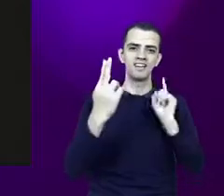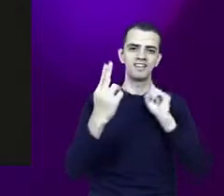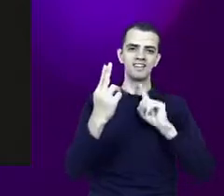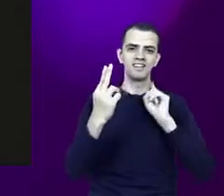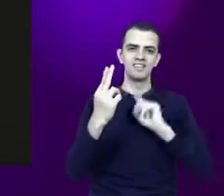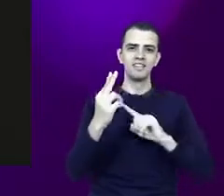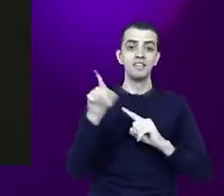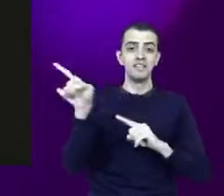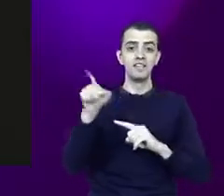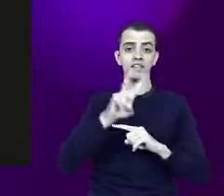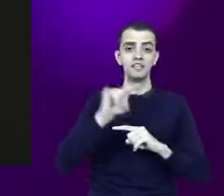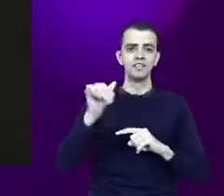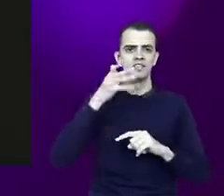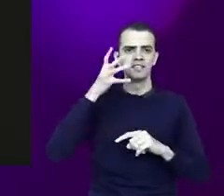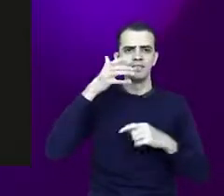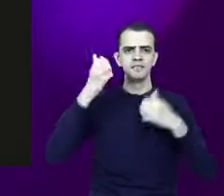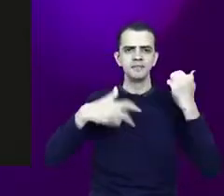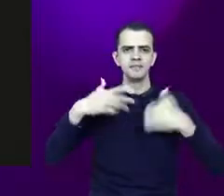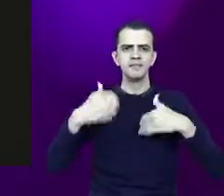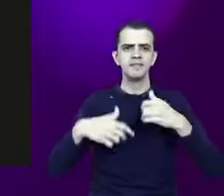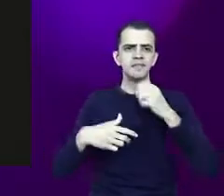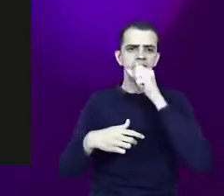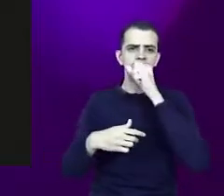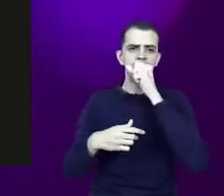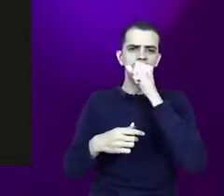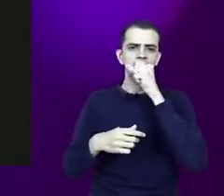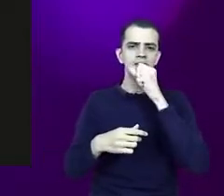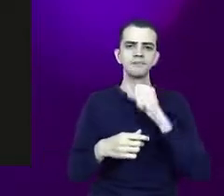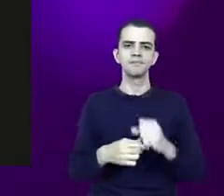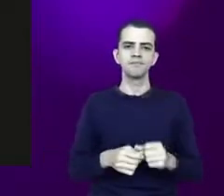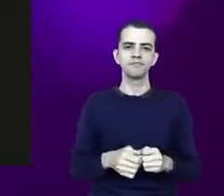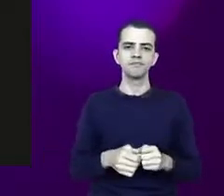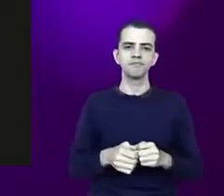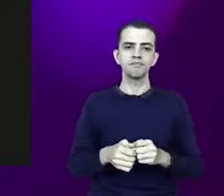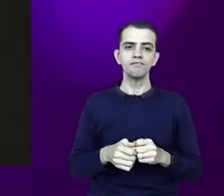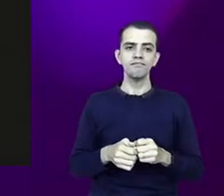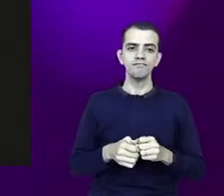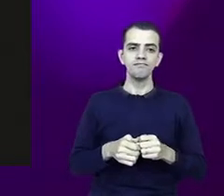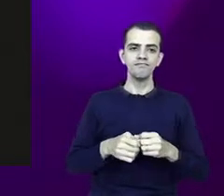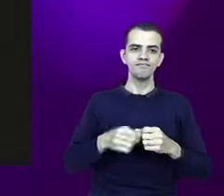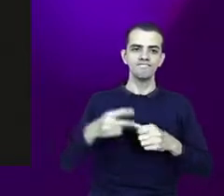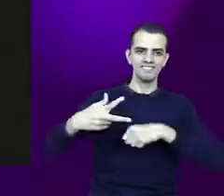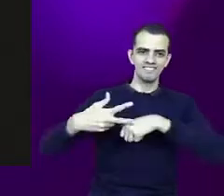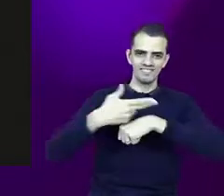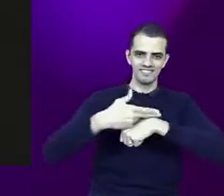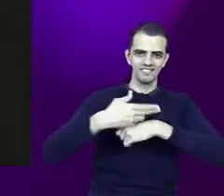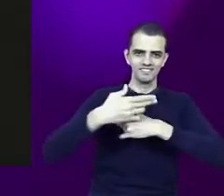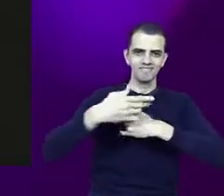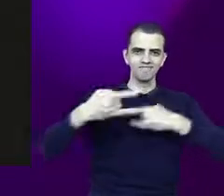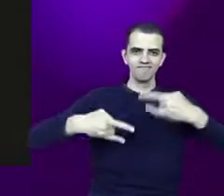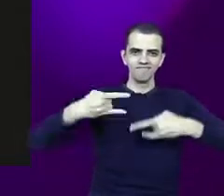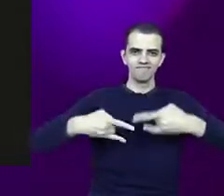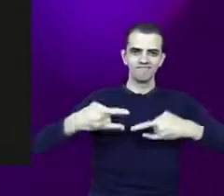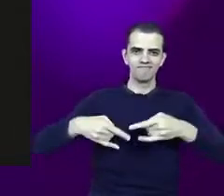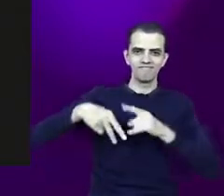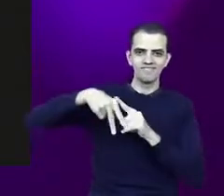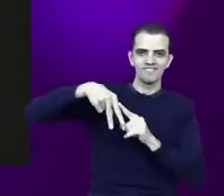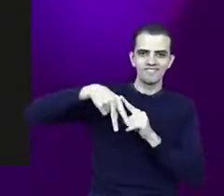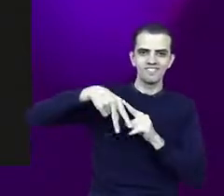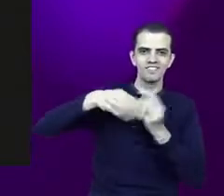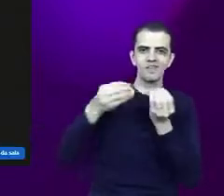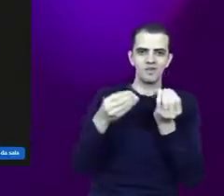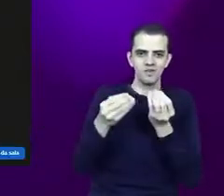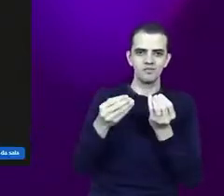vai nos falar sobre tips and tricks na cirurgia robótica da artroplastia do quadril. Doutor